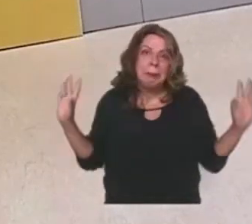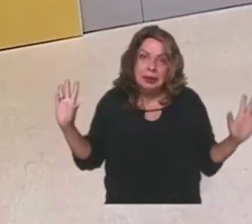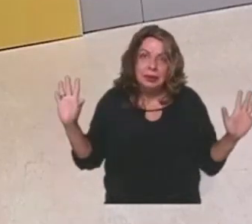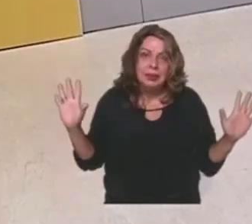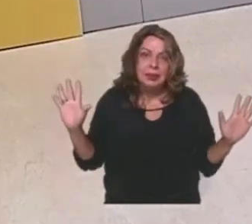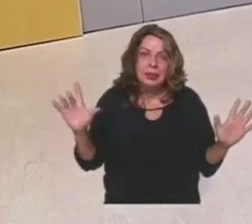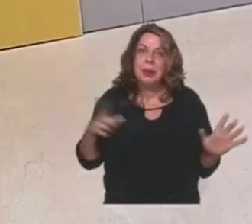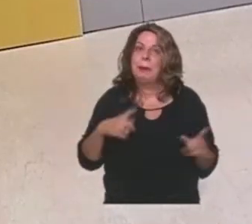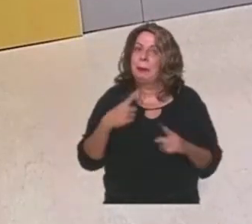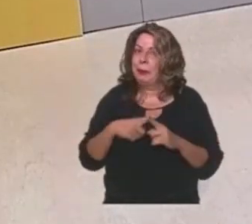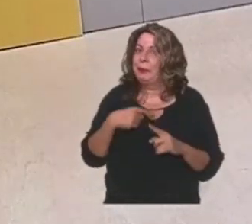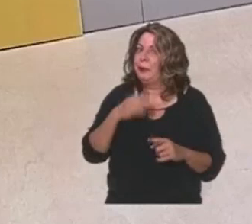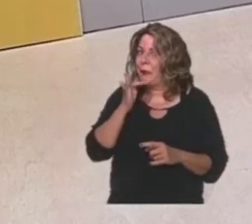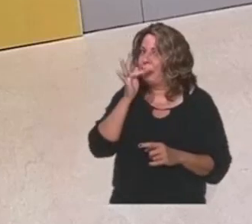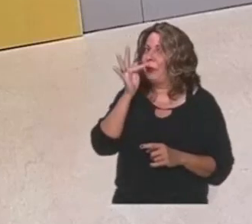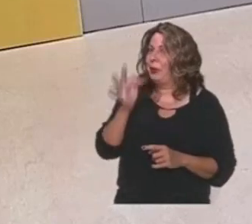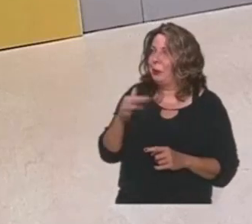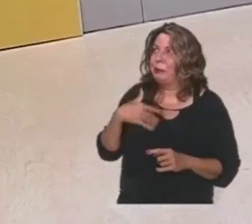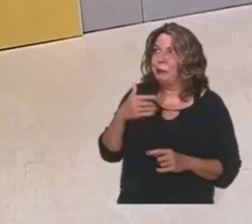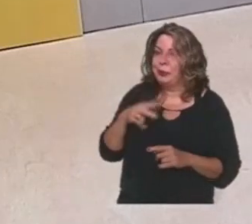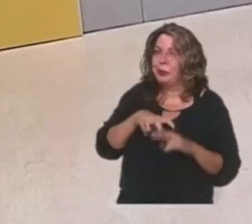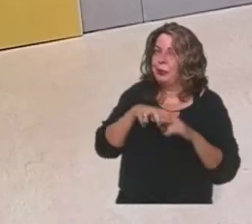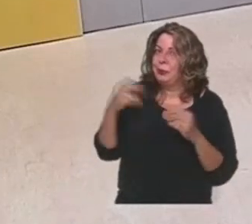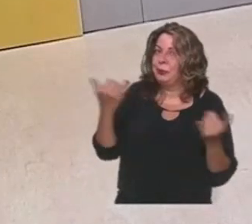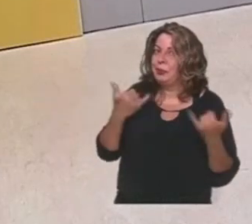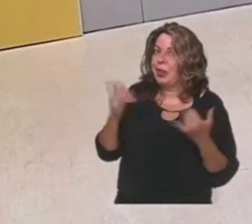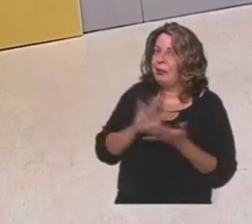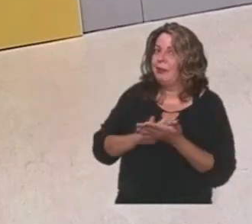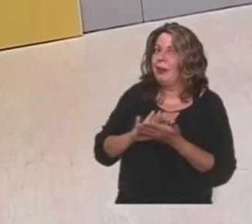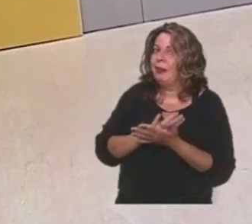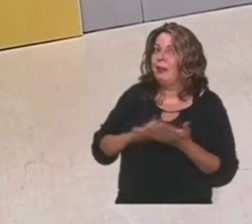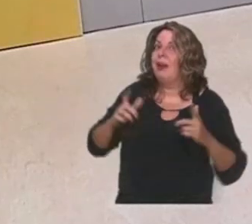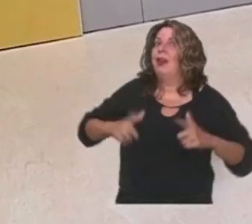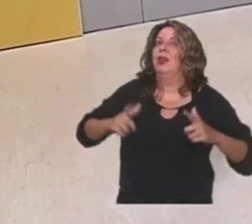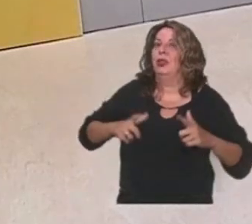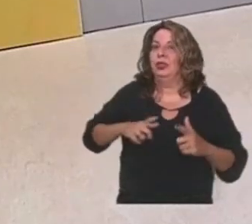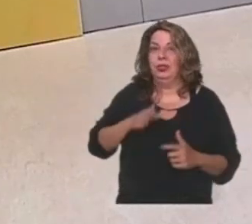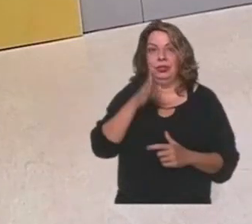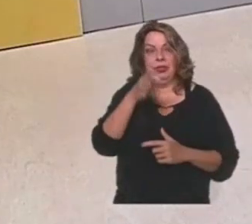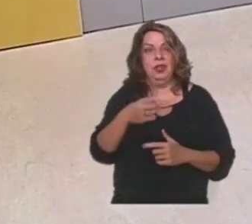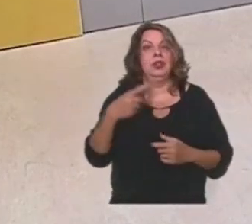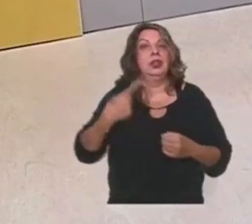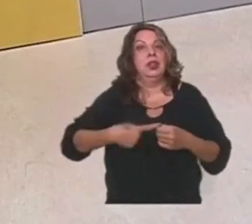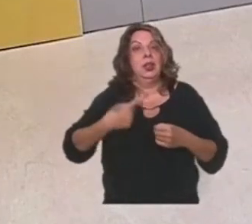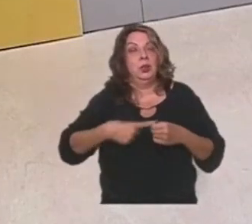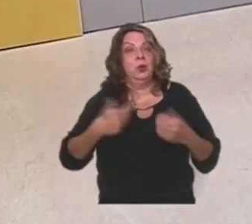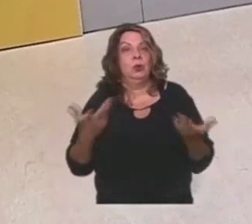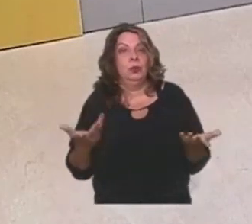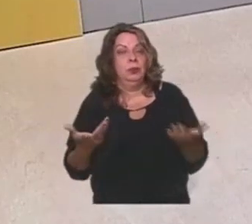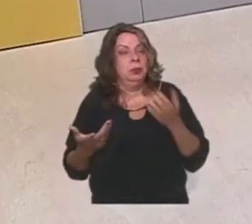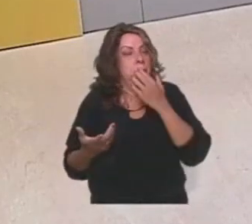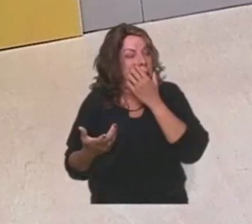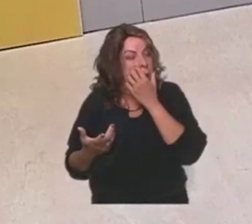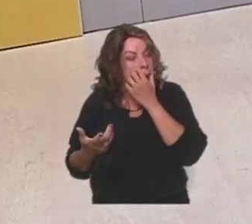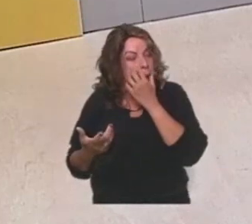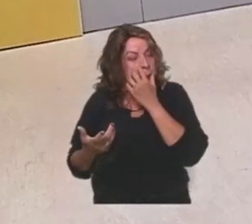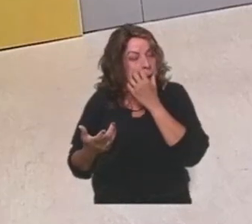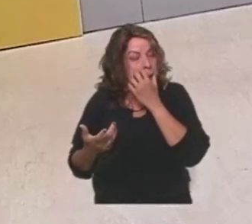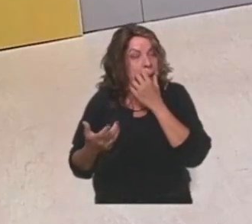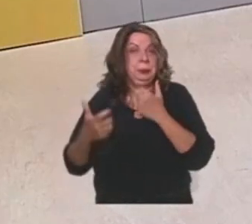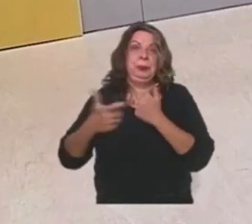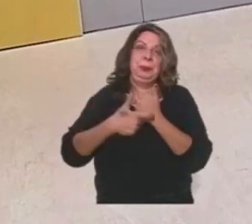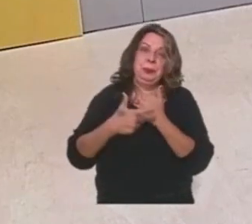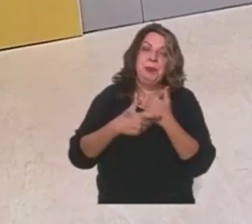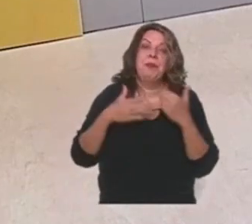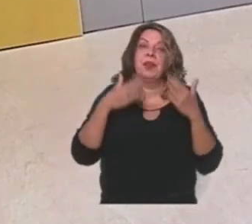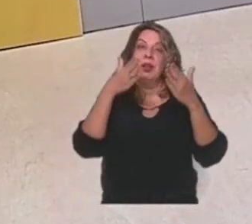solta, né? É, também acho, amiga. Acho que é isso, viu? Mas, ó, fique atento que a qualquer momento o Rogerinho pode chegar aí, né?